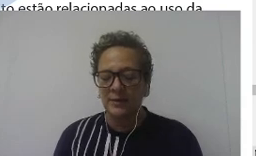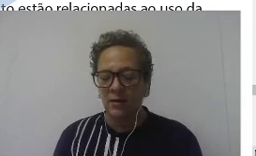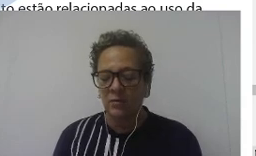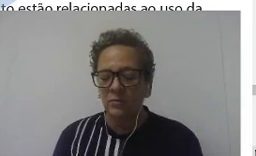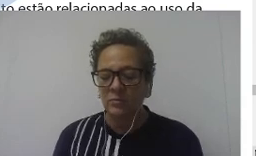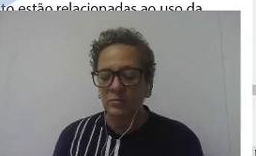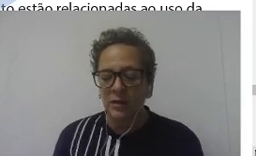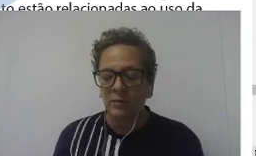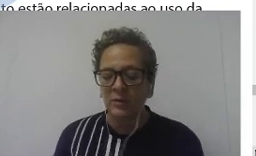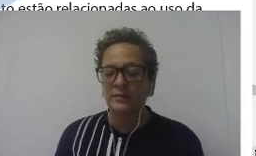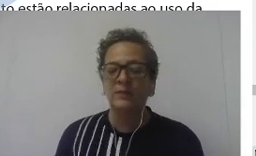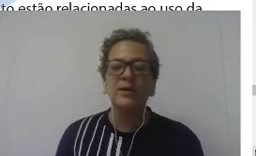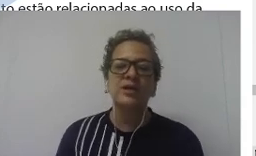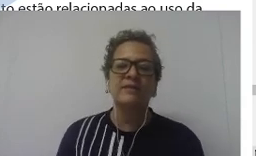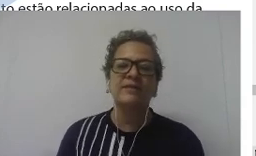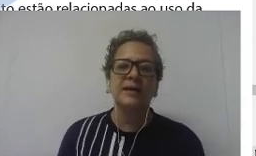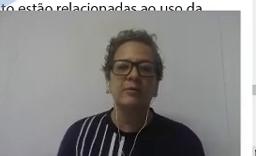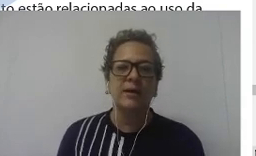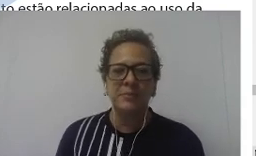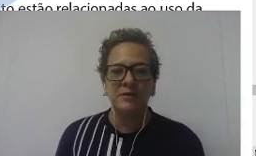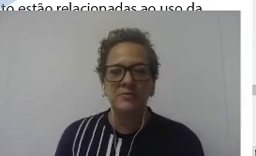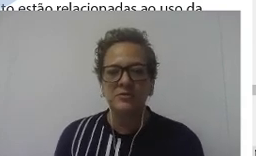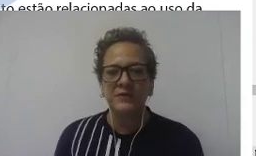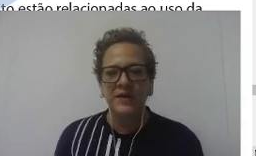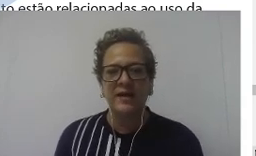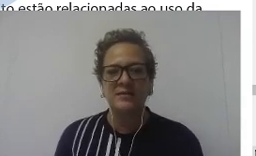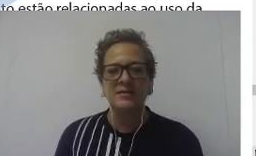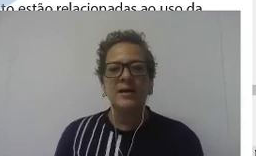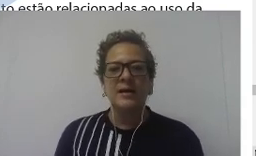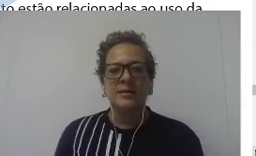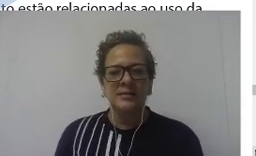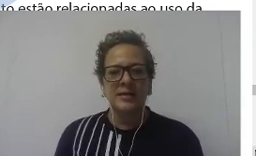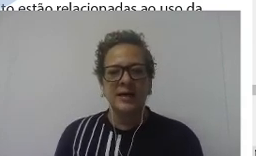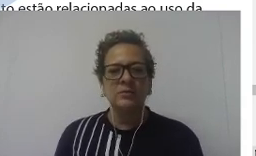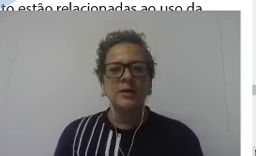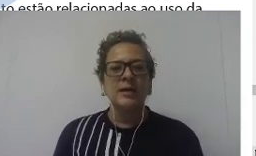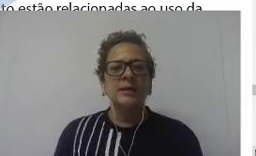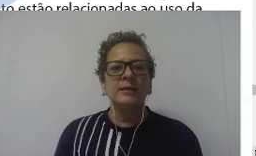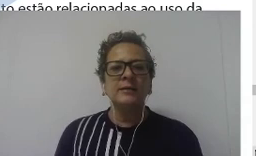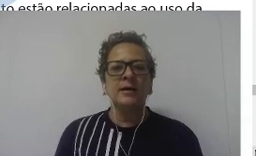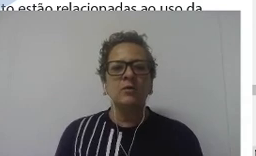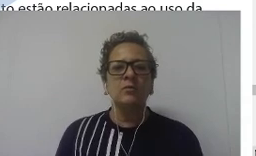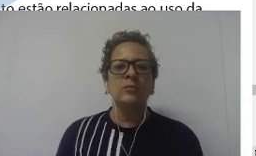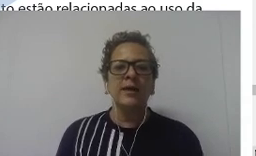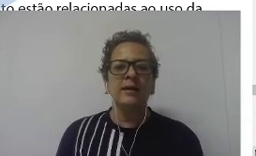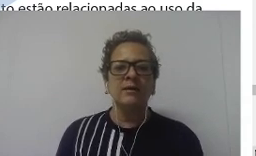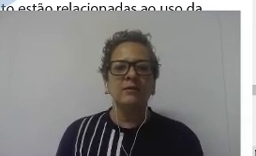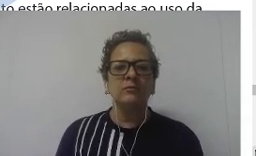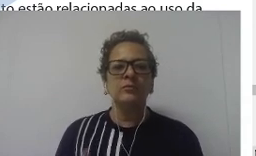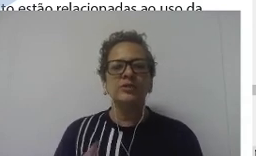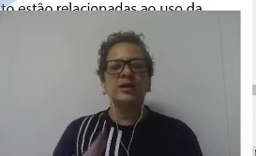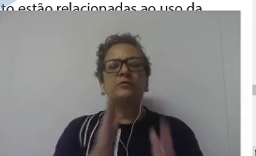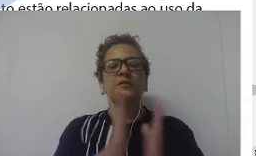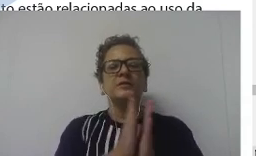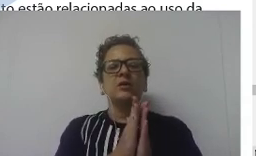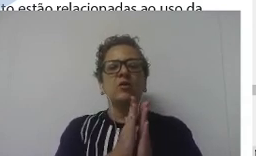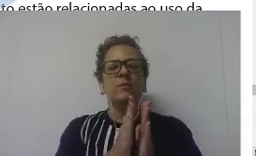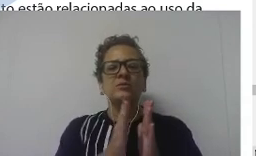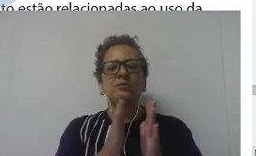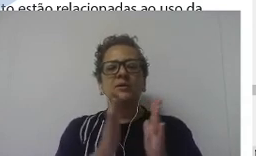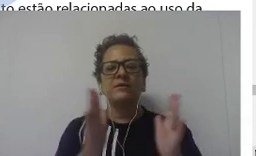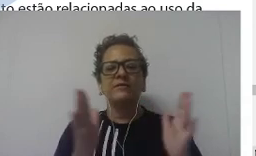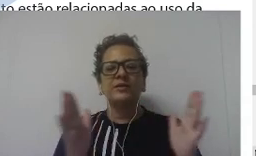ela não achava adequado para os seus fiéis, tá certo? Então, o que é que o Estado fez?